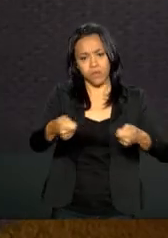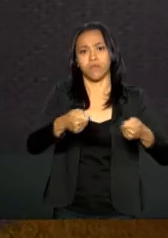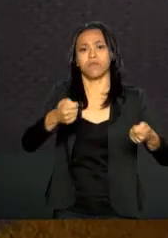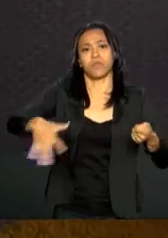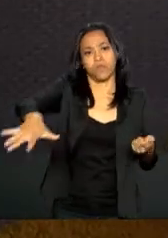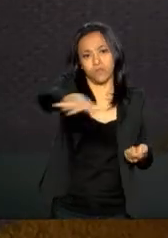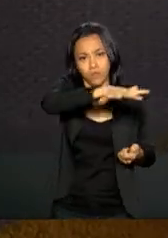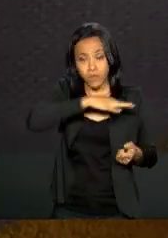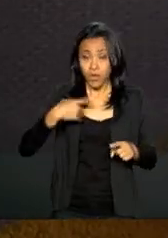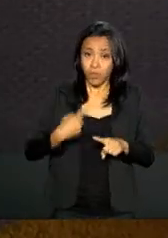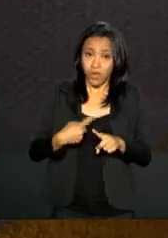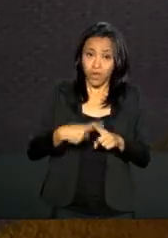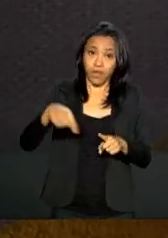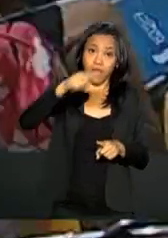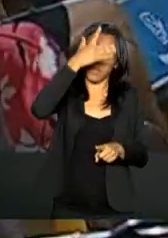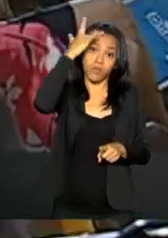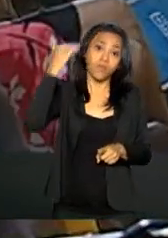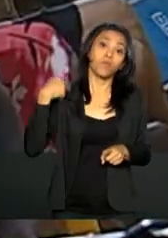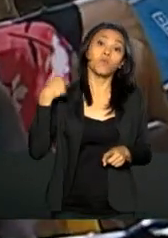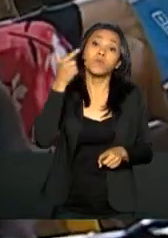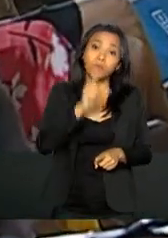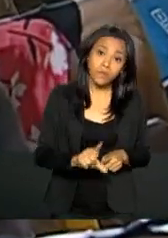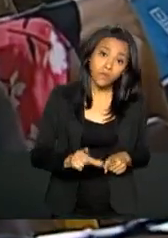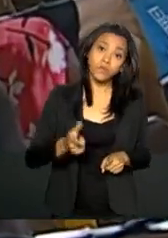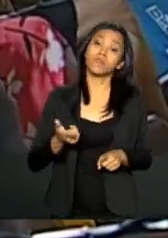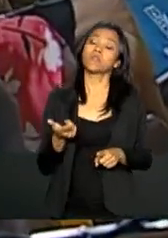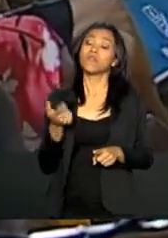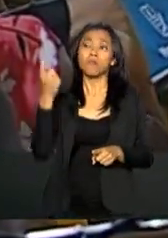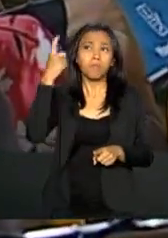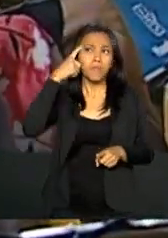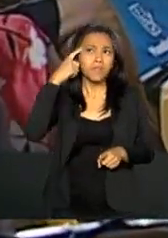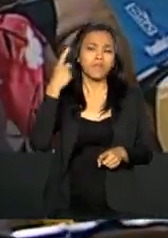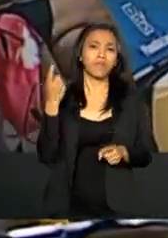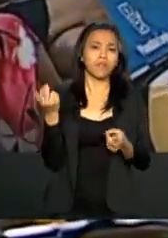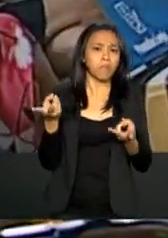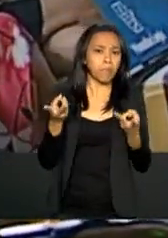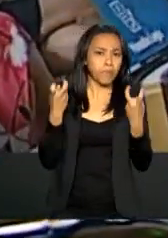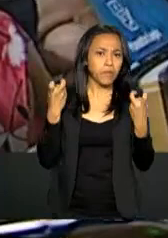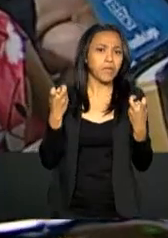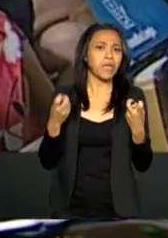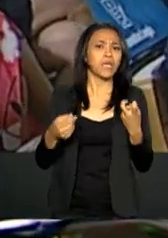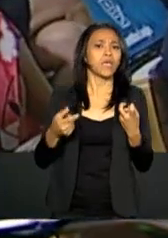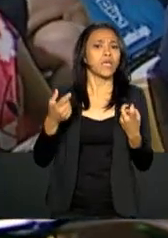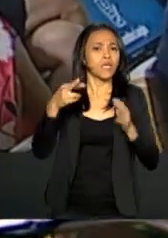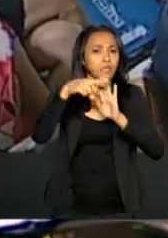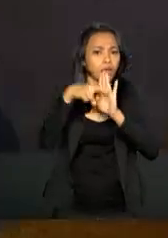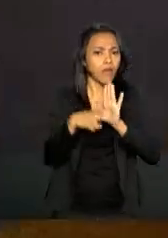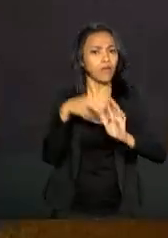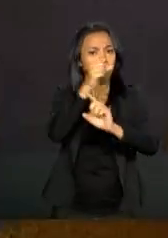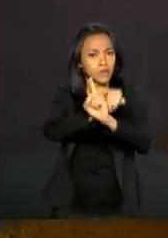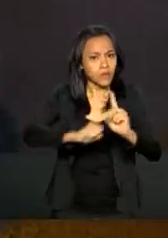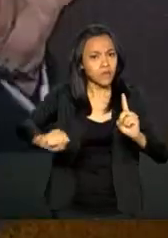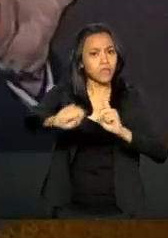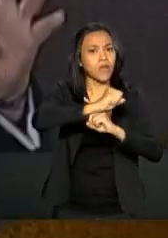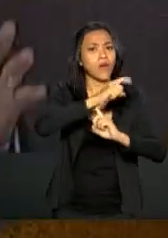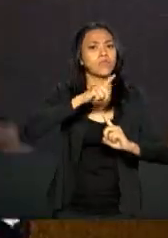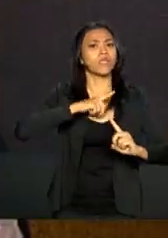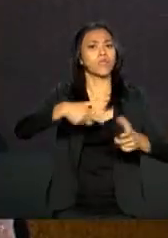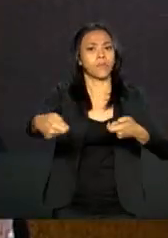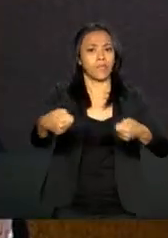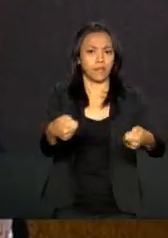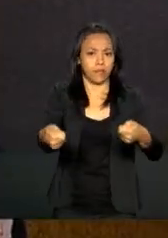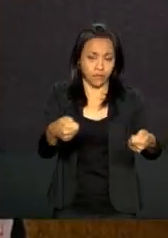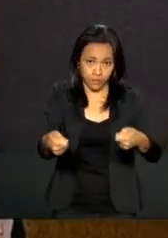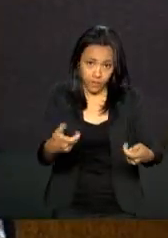as pessoas vão vão percebendo que a ordem social é estável a a